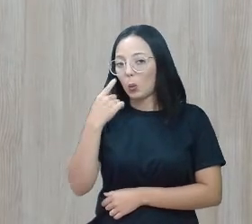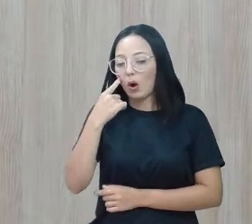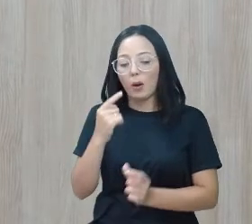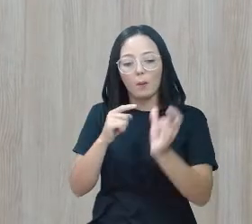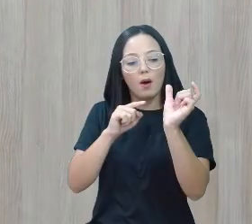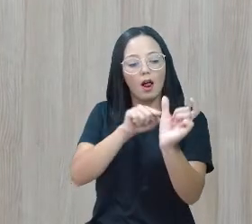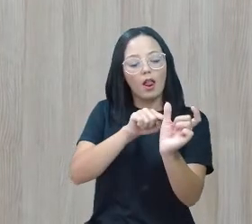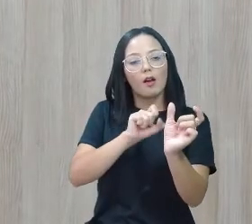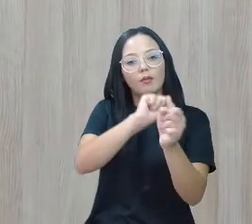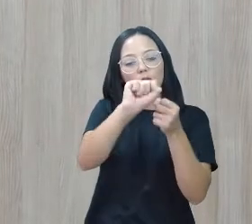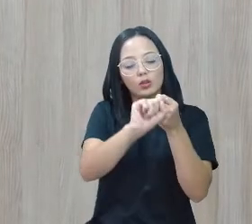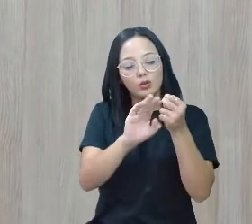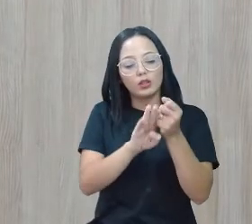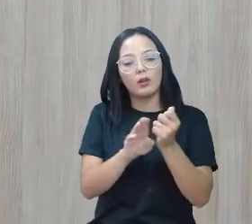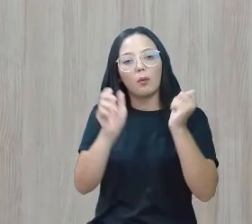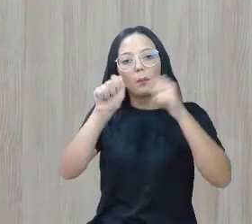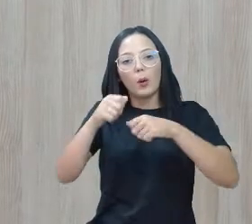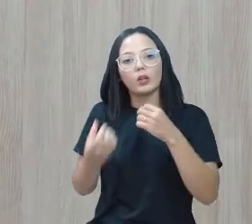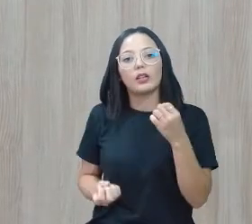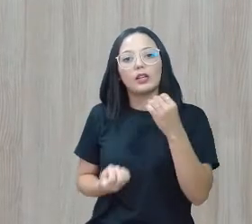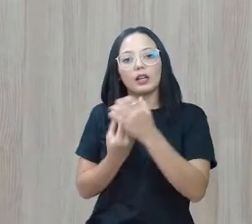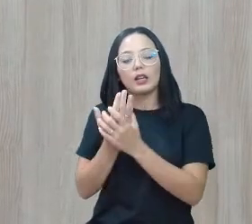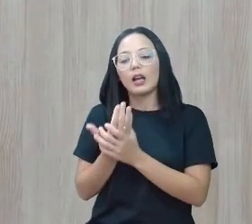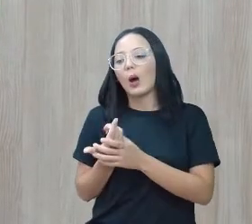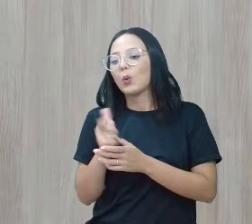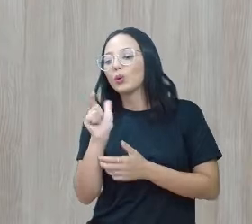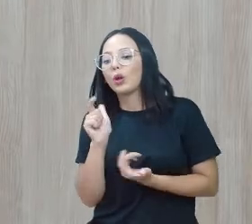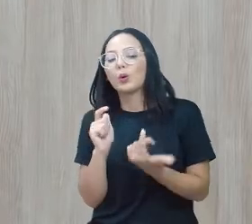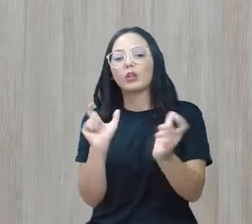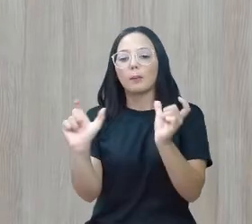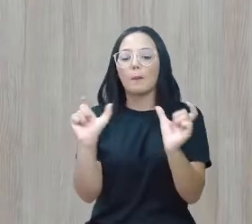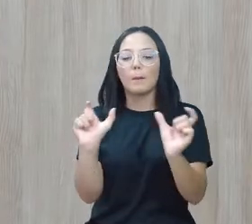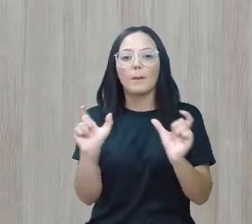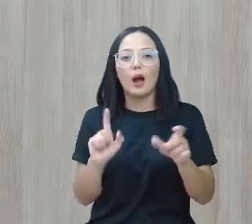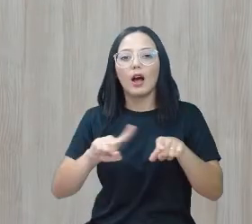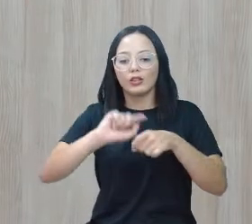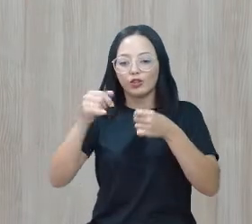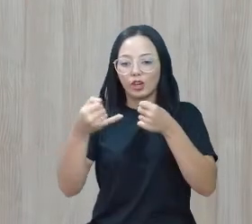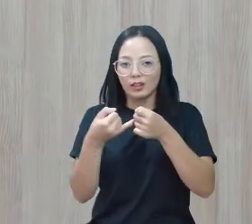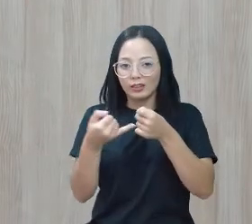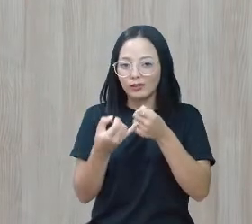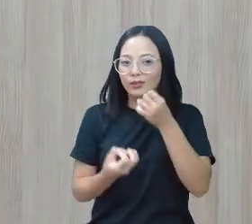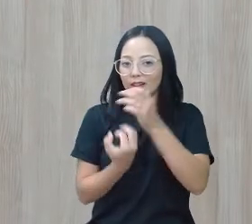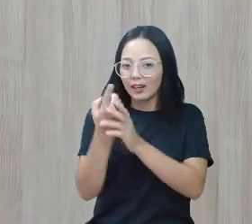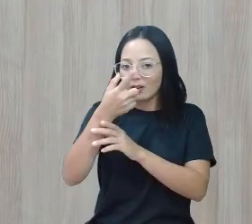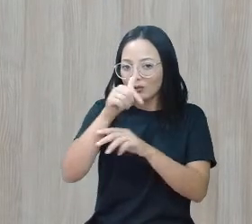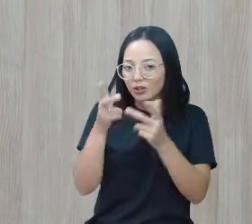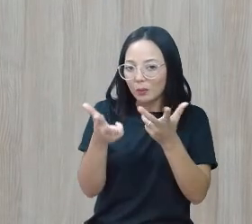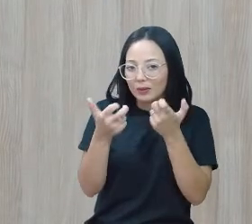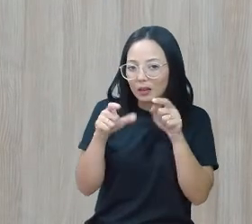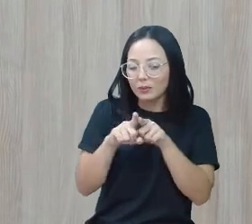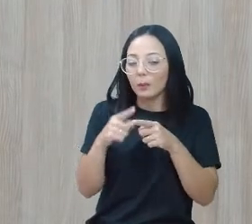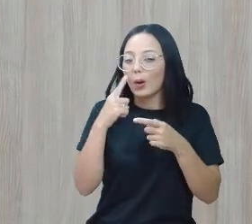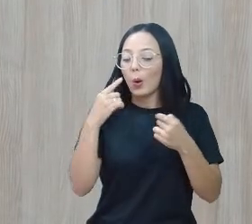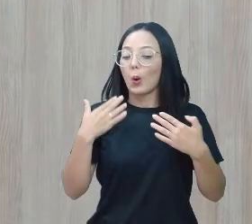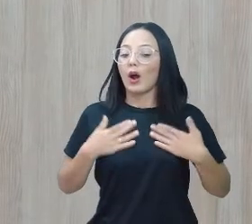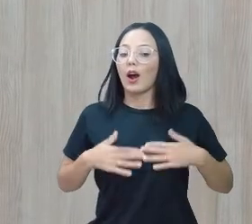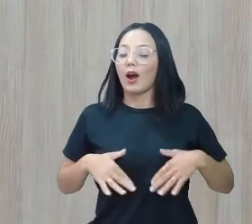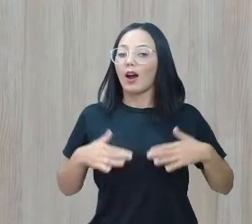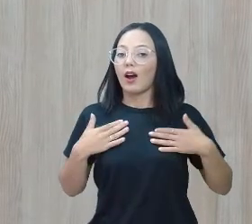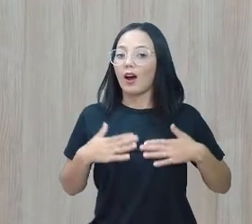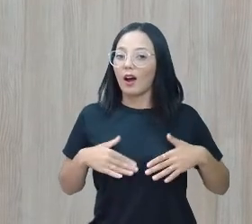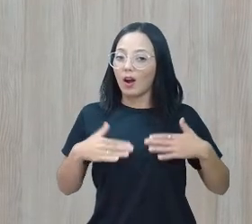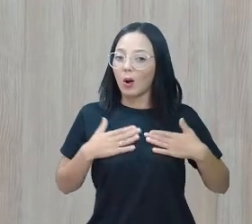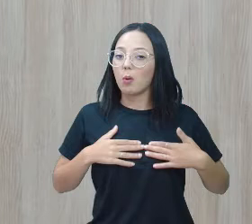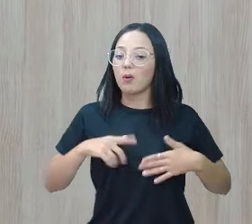não é, um substantivo, pode dar origem a um adjetivo, não é? Vocês percebem calma,